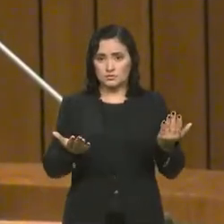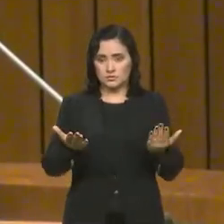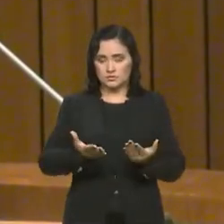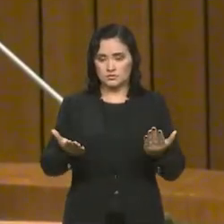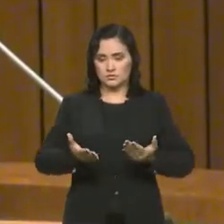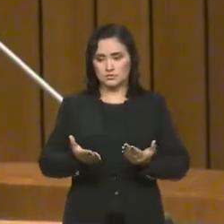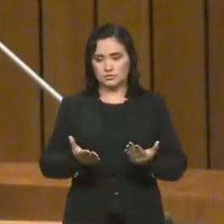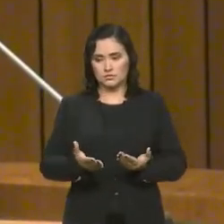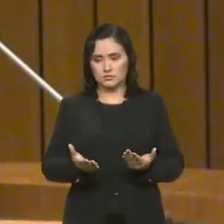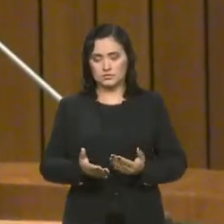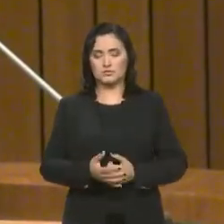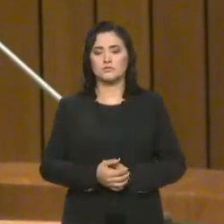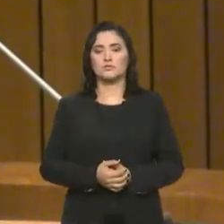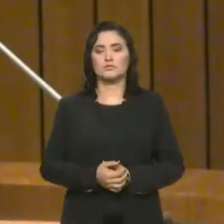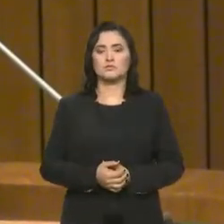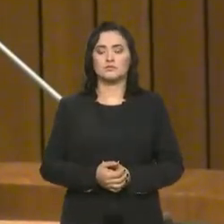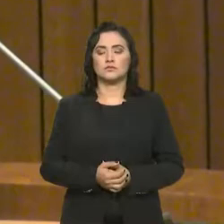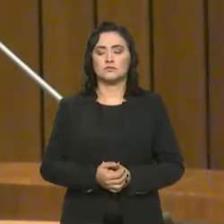deputadas